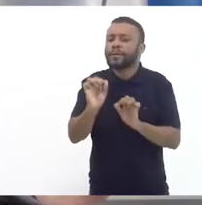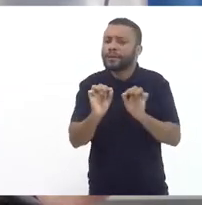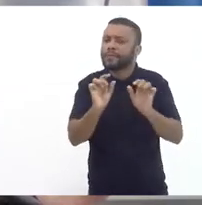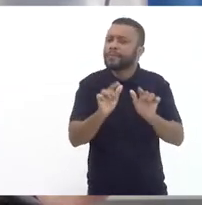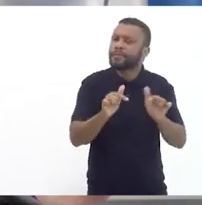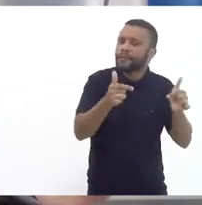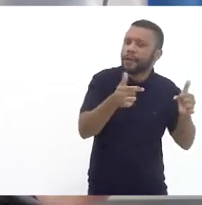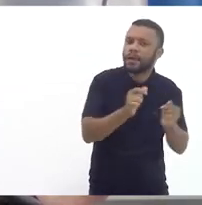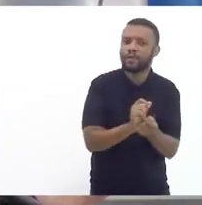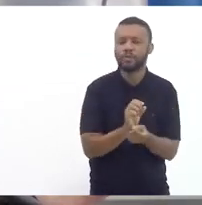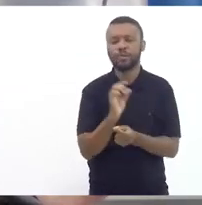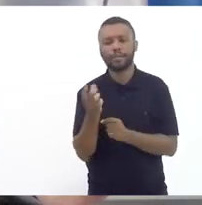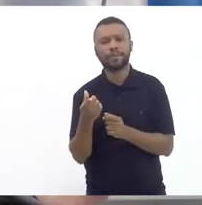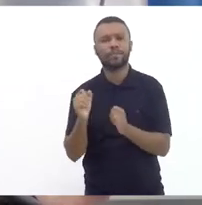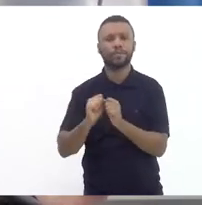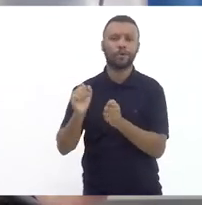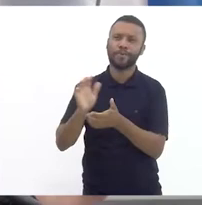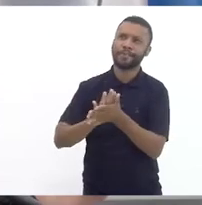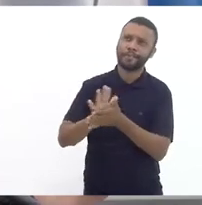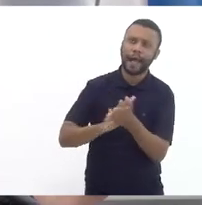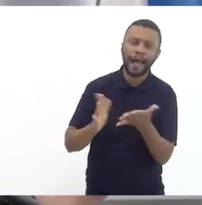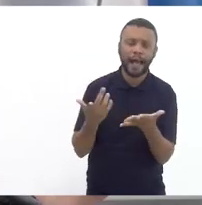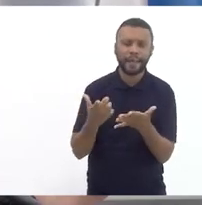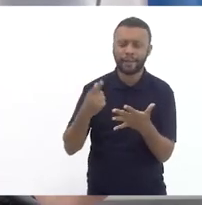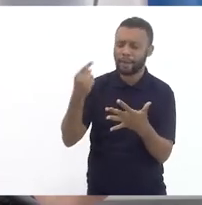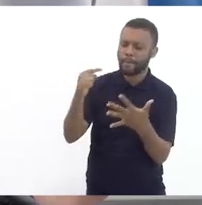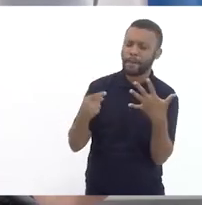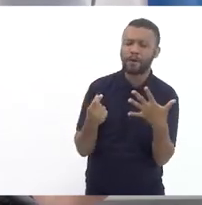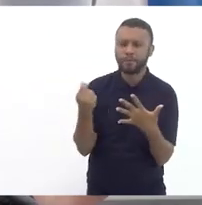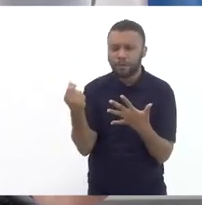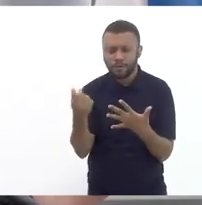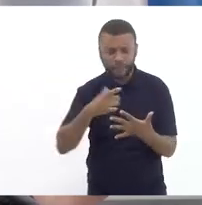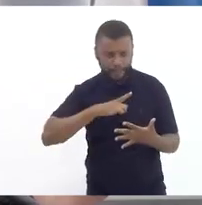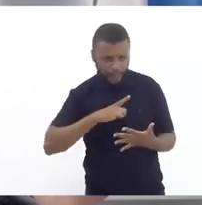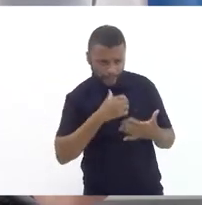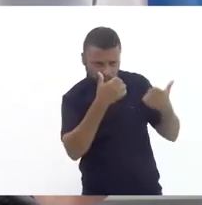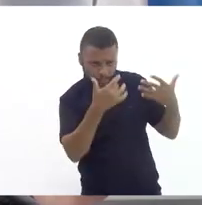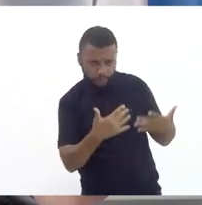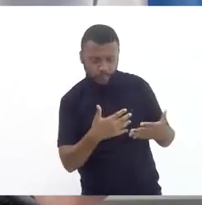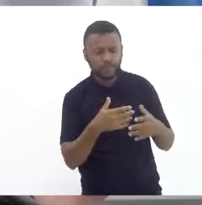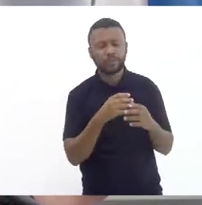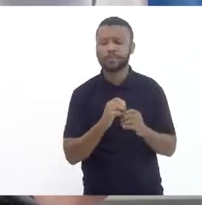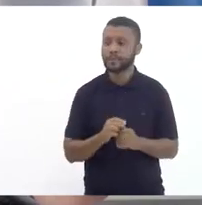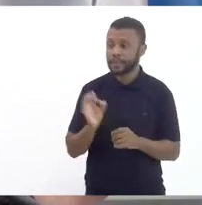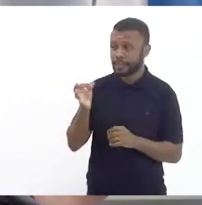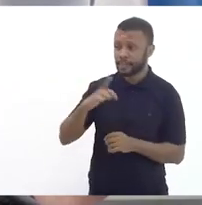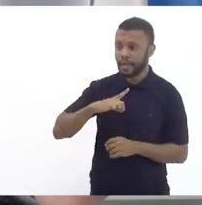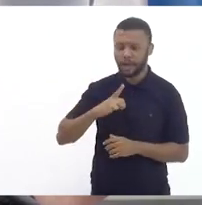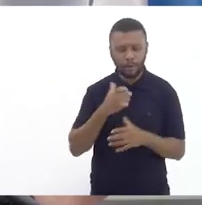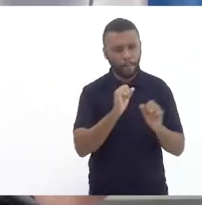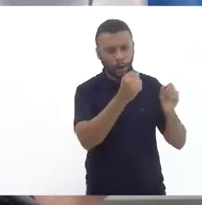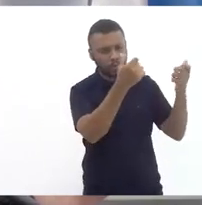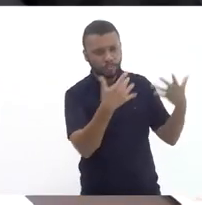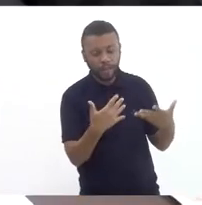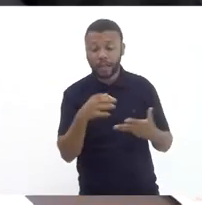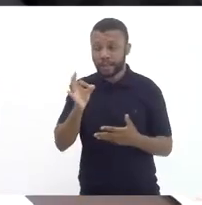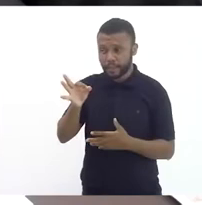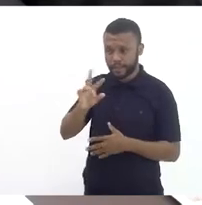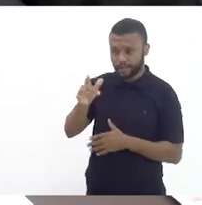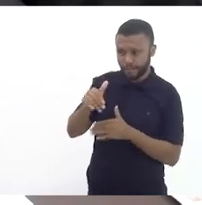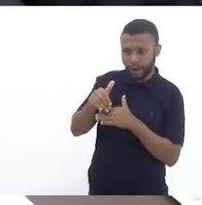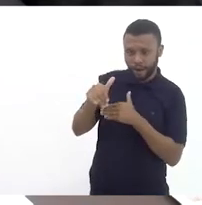que valores foram investidos, em que itens. Isso existe? Existe. Então, pode disponibilizar a nossa CPI, por favor? Sim, sim. É. Vamos chegar lá.